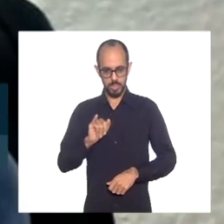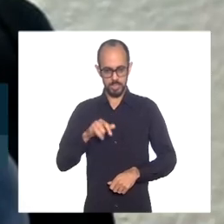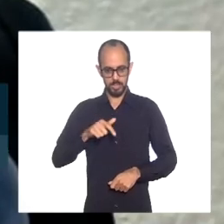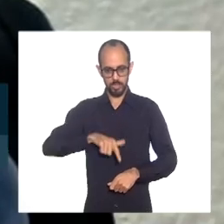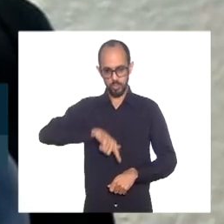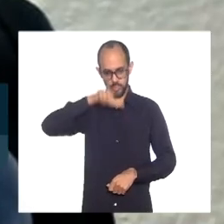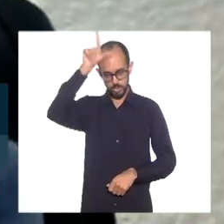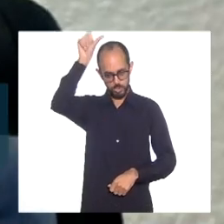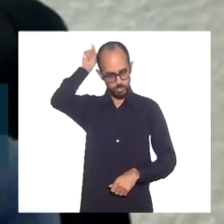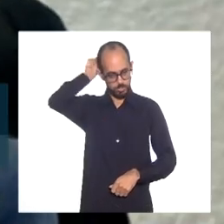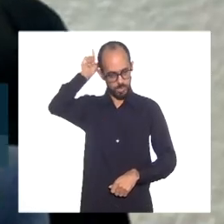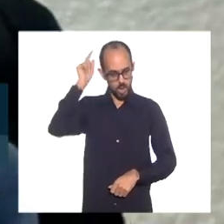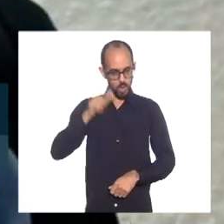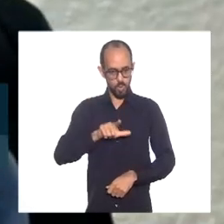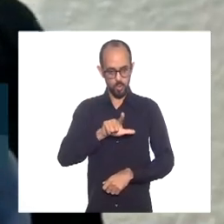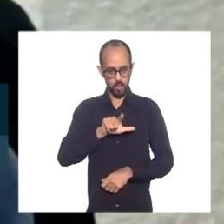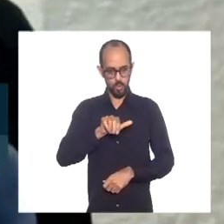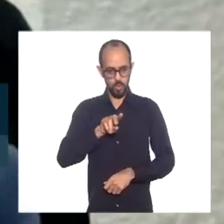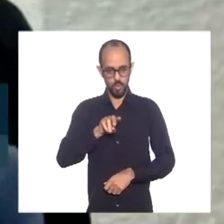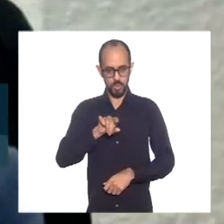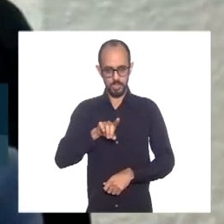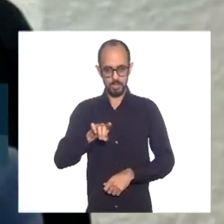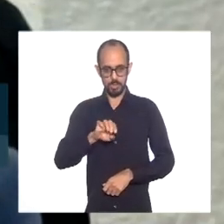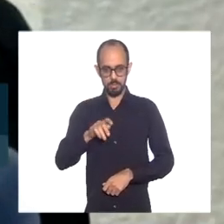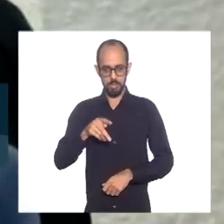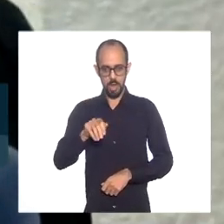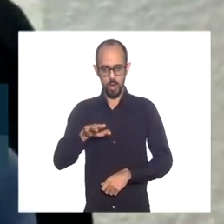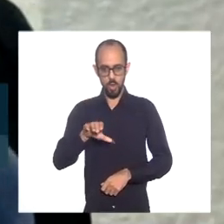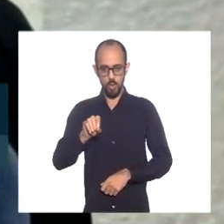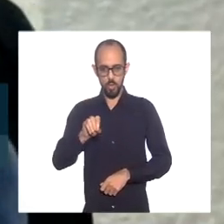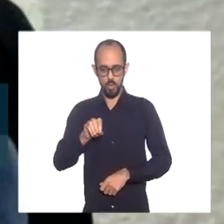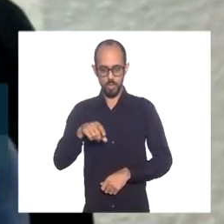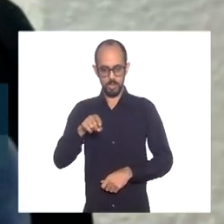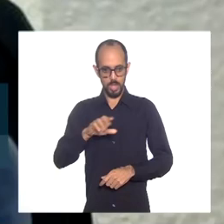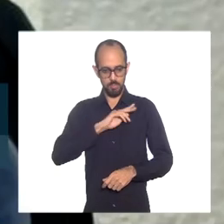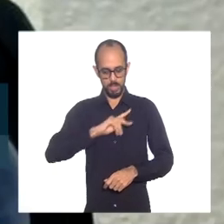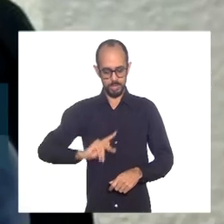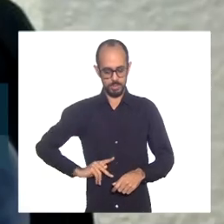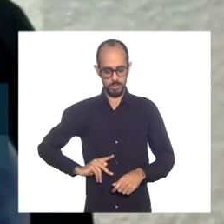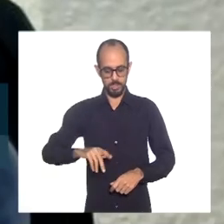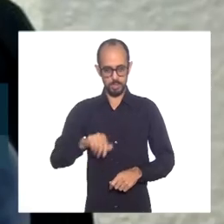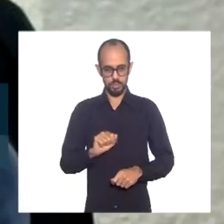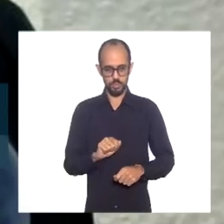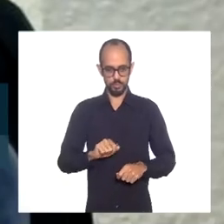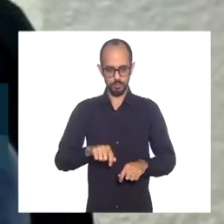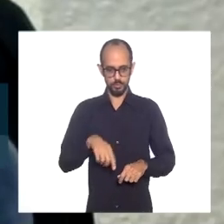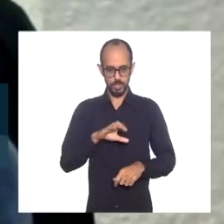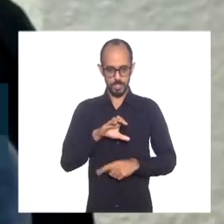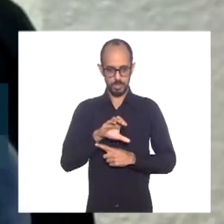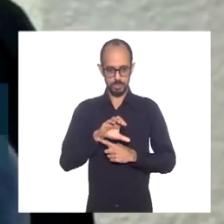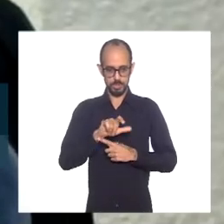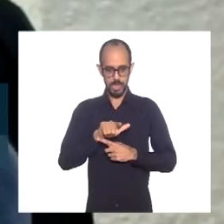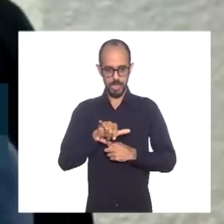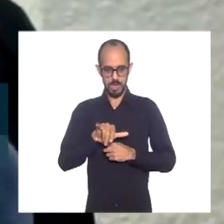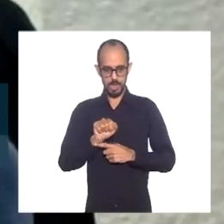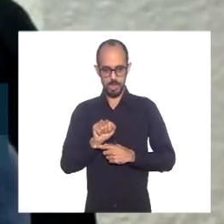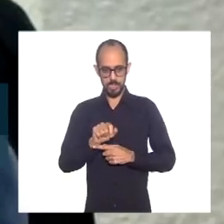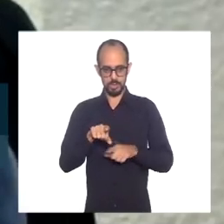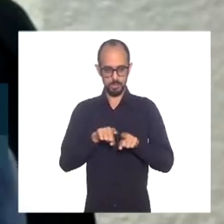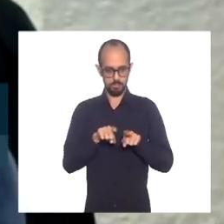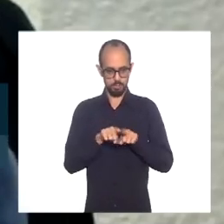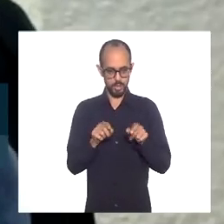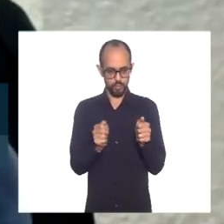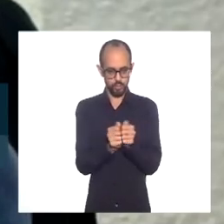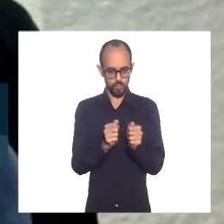Luiz Paulo Corrêa da Rocha está presidindo ela com brilhantismo, né? E a doutora Sérgio Jordão, com ótimos deputados